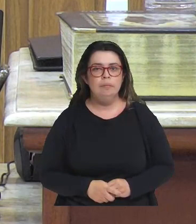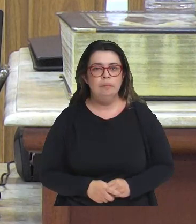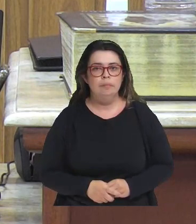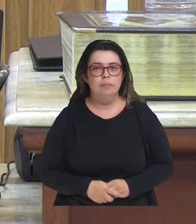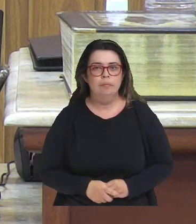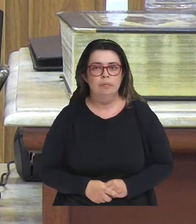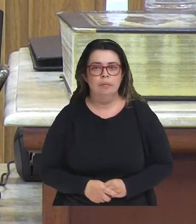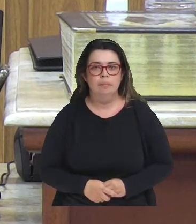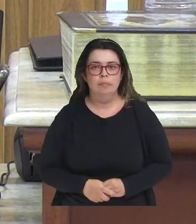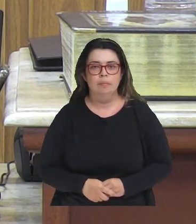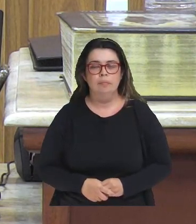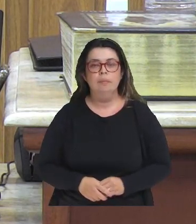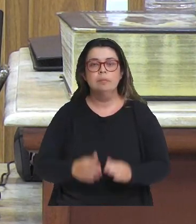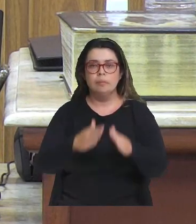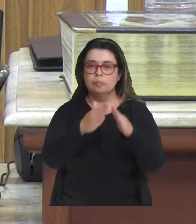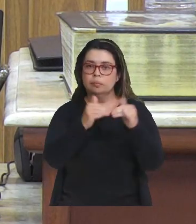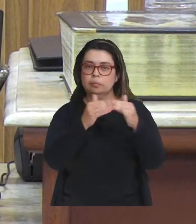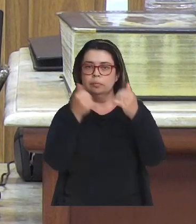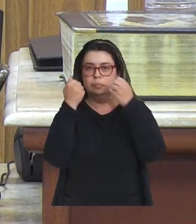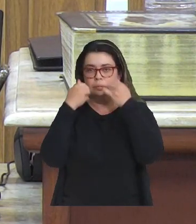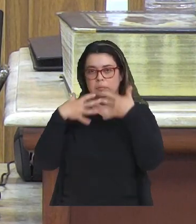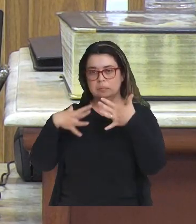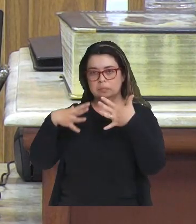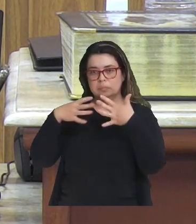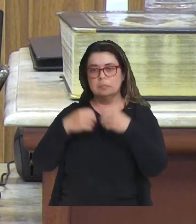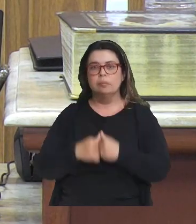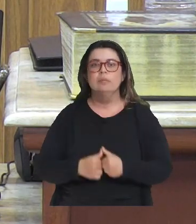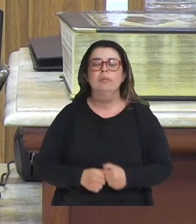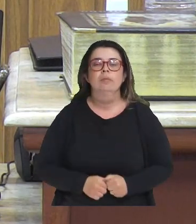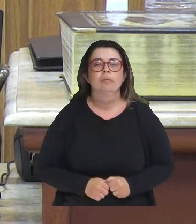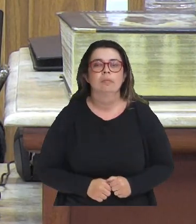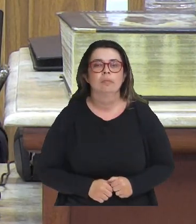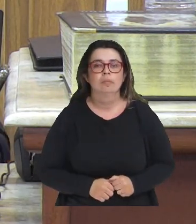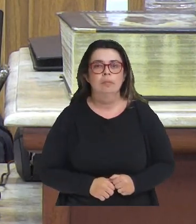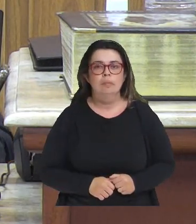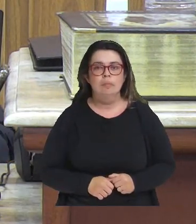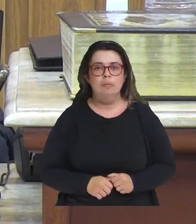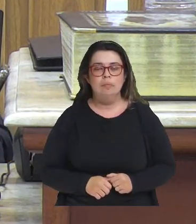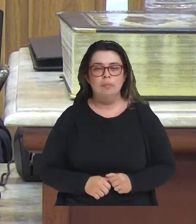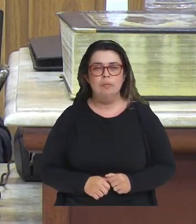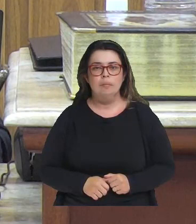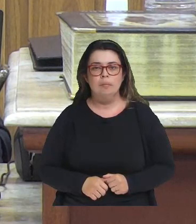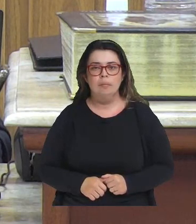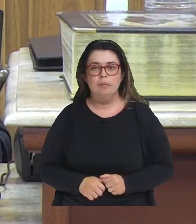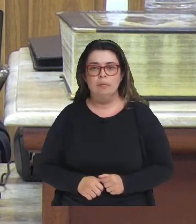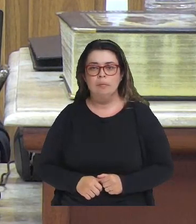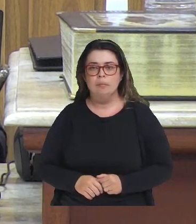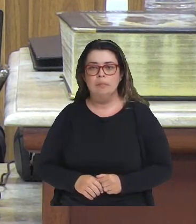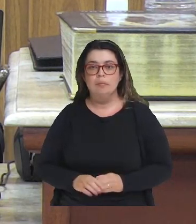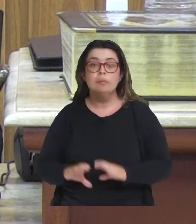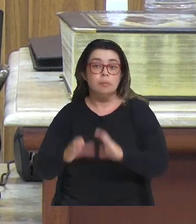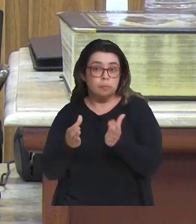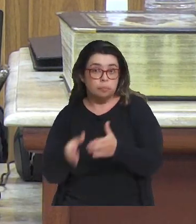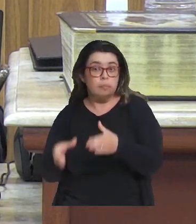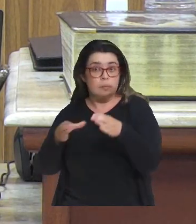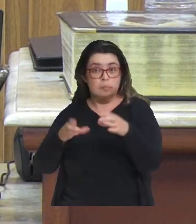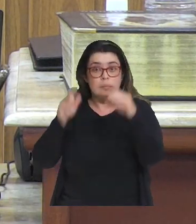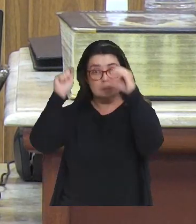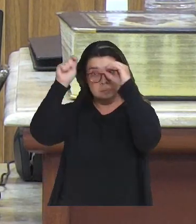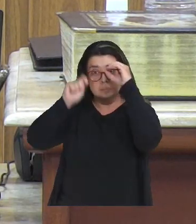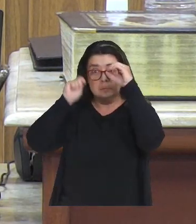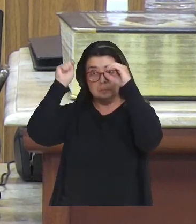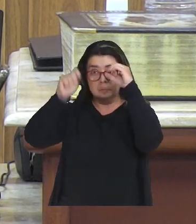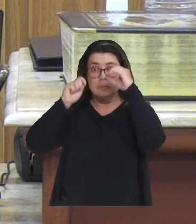uma informação do Poder Executivo a respeito de aonde seriam instaladas essas câmeras.